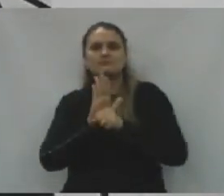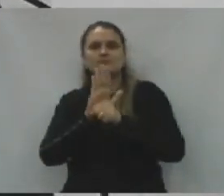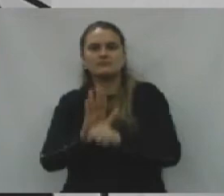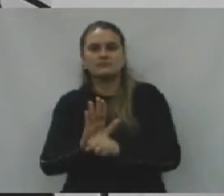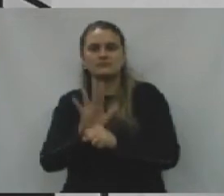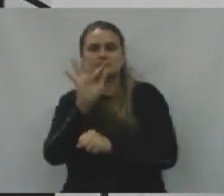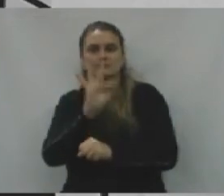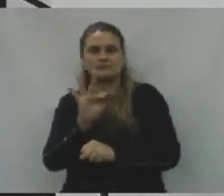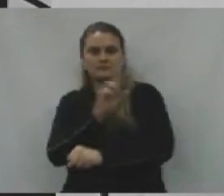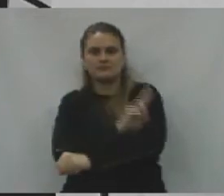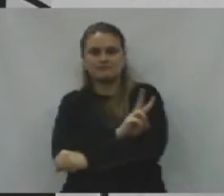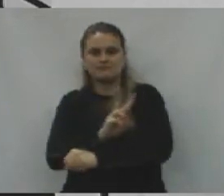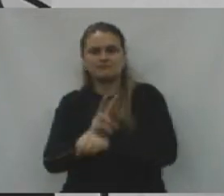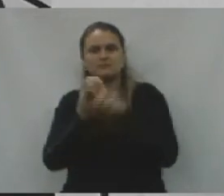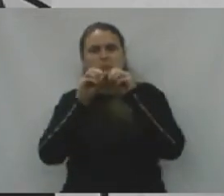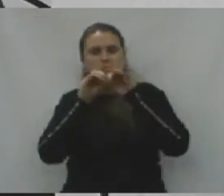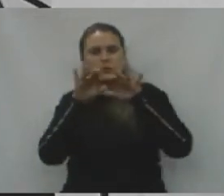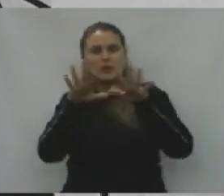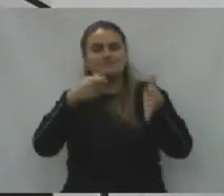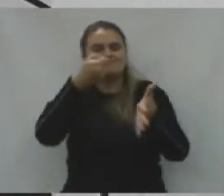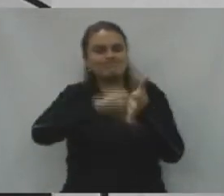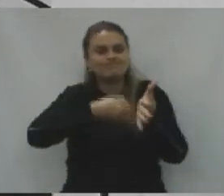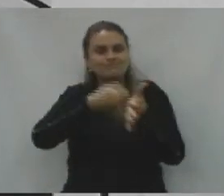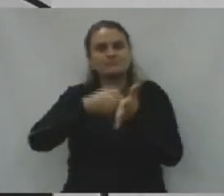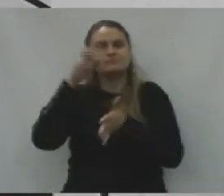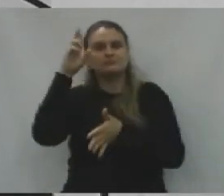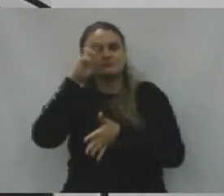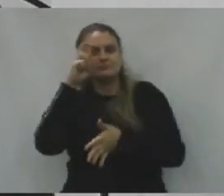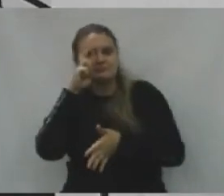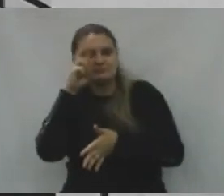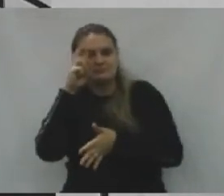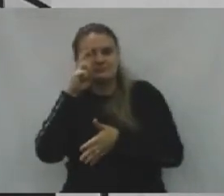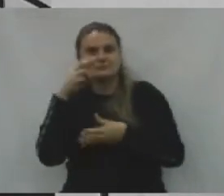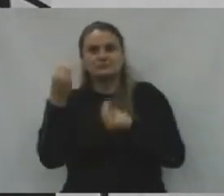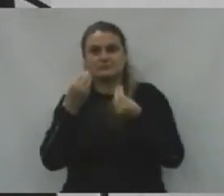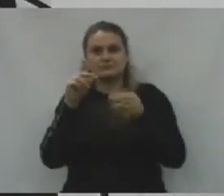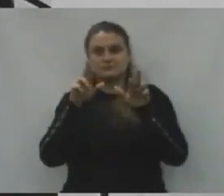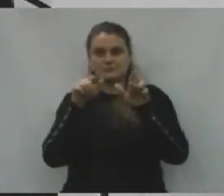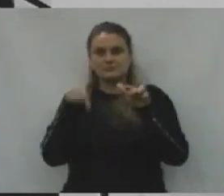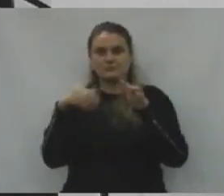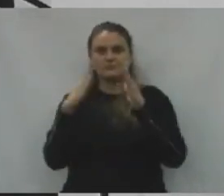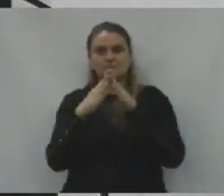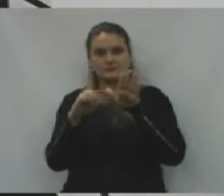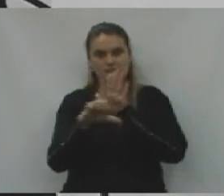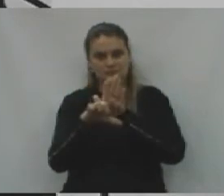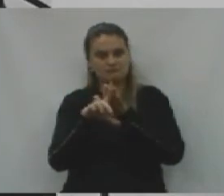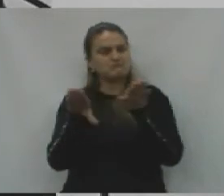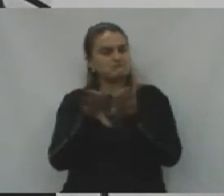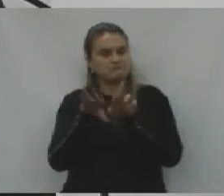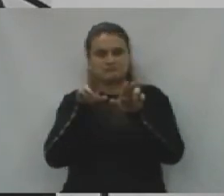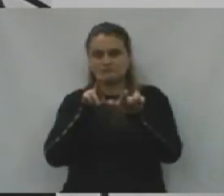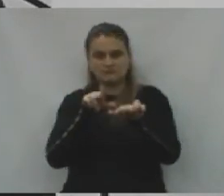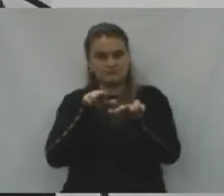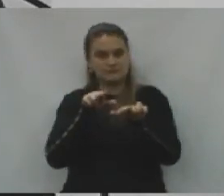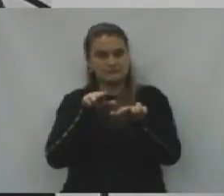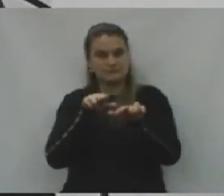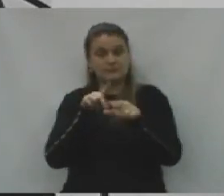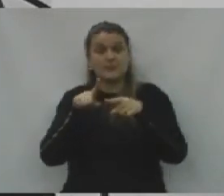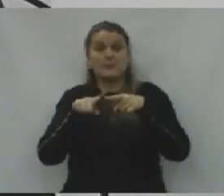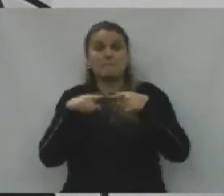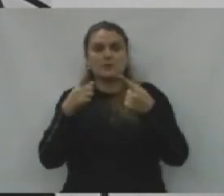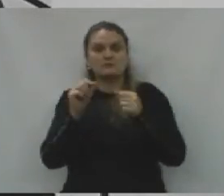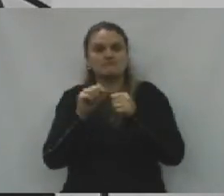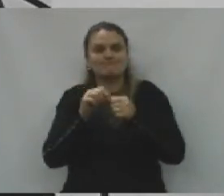Uniuv, divulgando ela, cobrando ela, fiscalizando ela, como essa casa de leis também deve fazer,